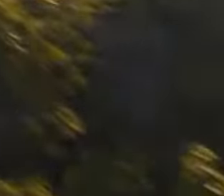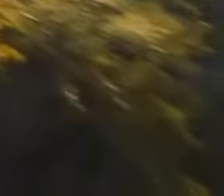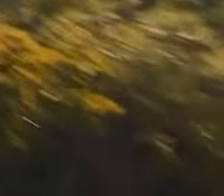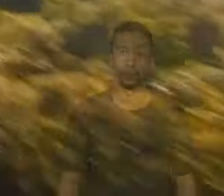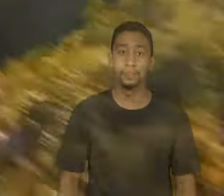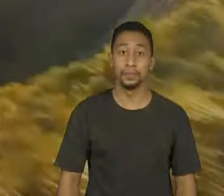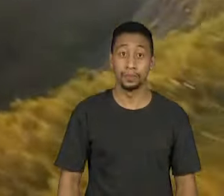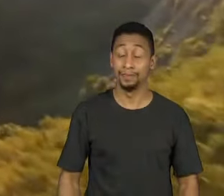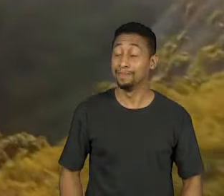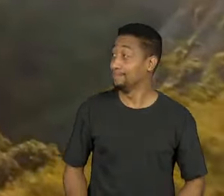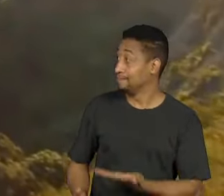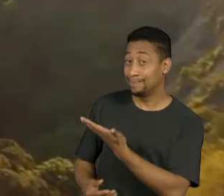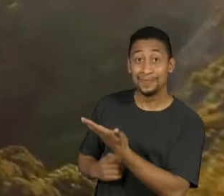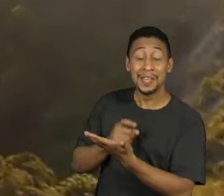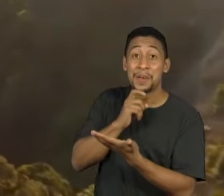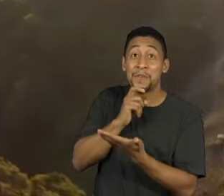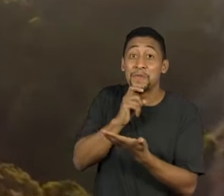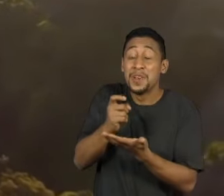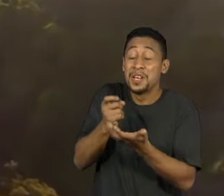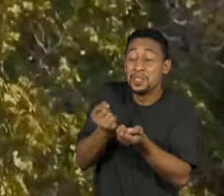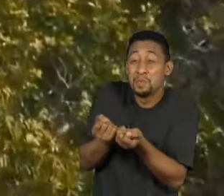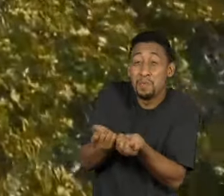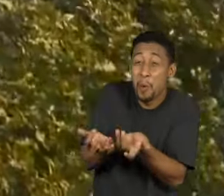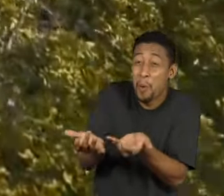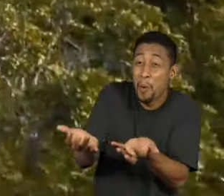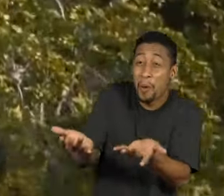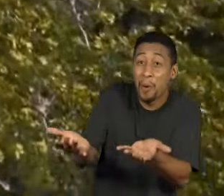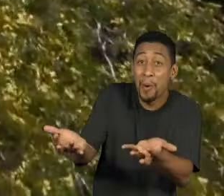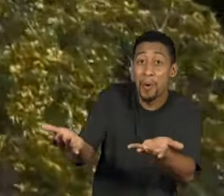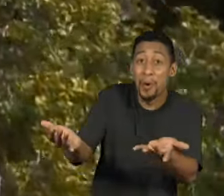Um verde que contornava um Brasil inteiro.